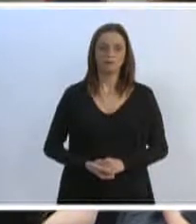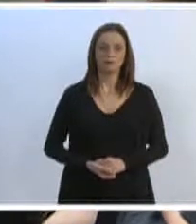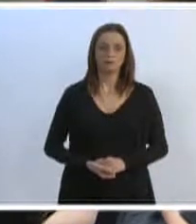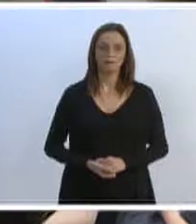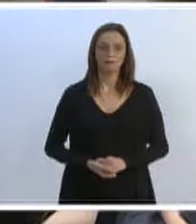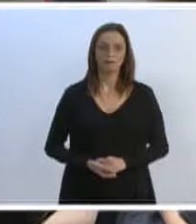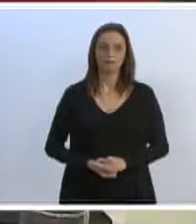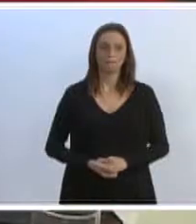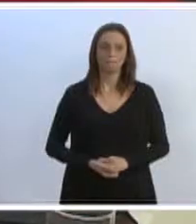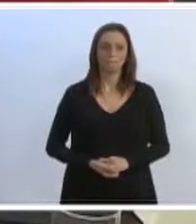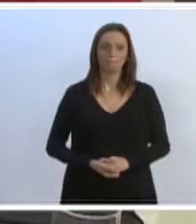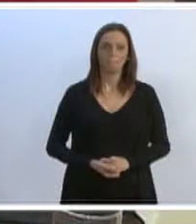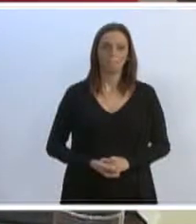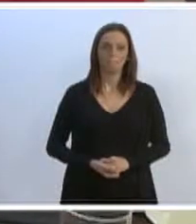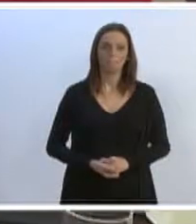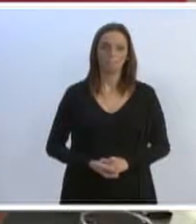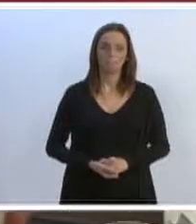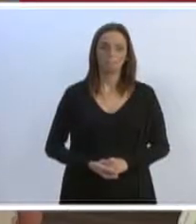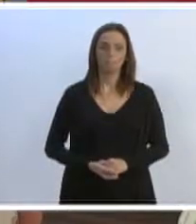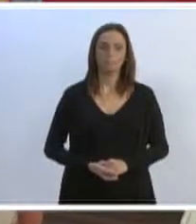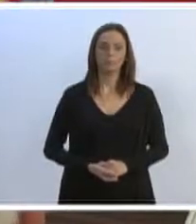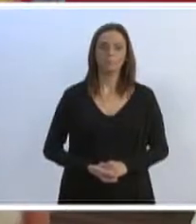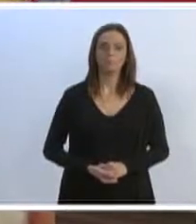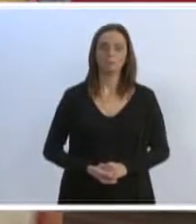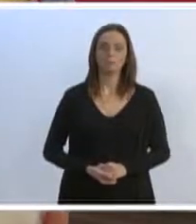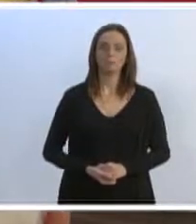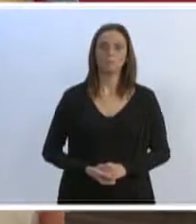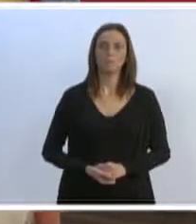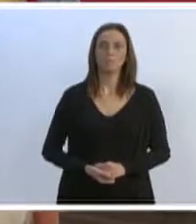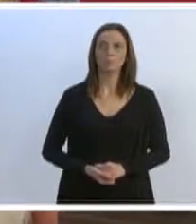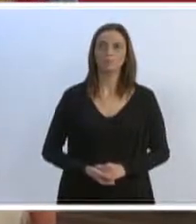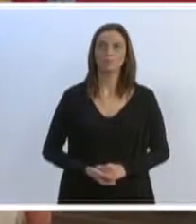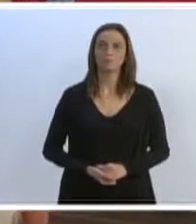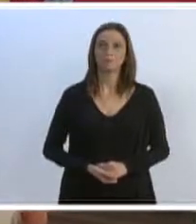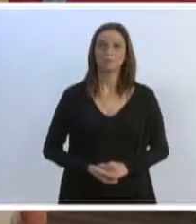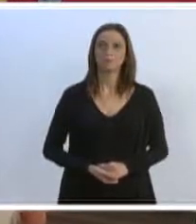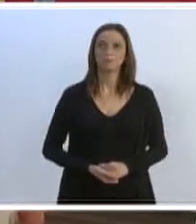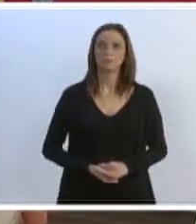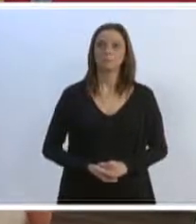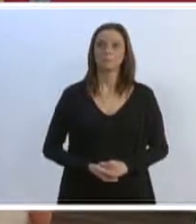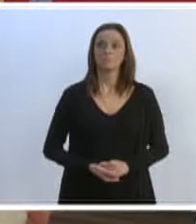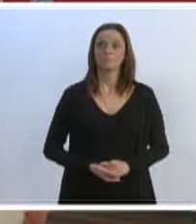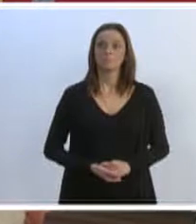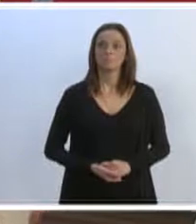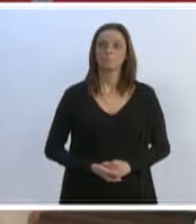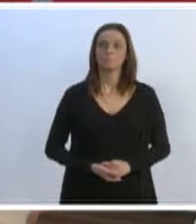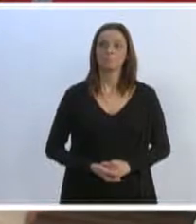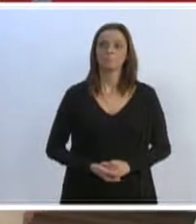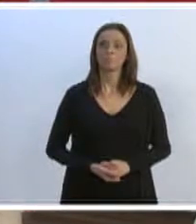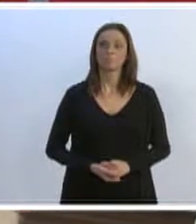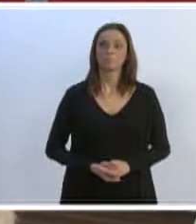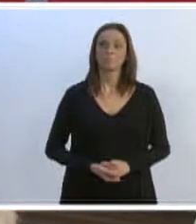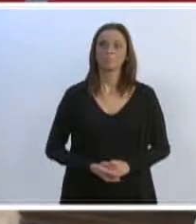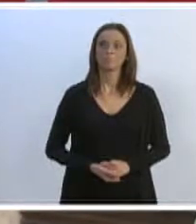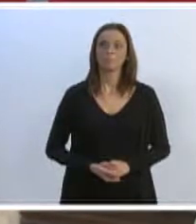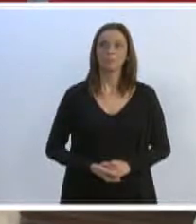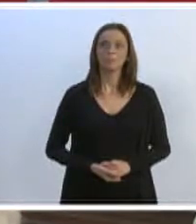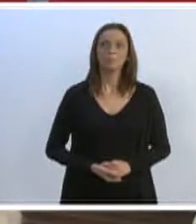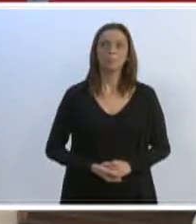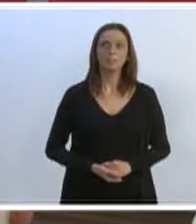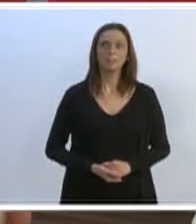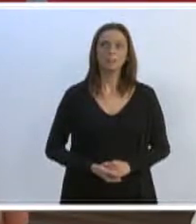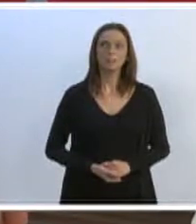o aniversário dos 200 anos aí do Fritz Miller, que vem chegando. Vem aí mais uma etapa a ser realizada. Eu quero